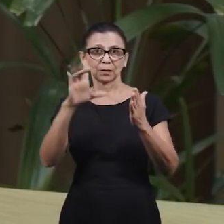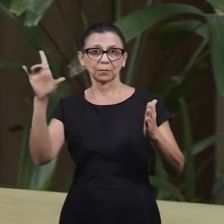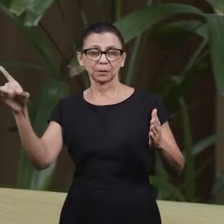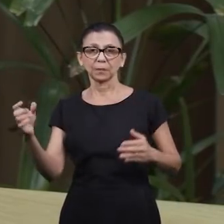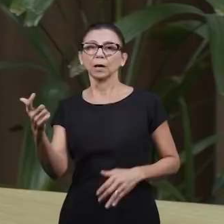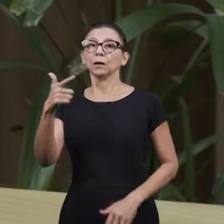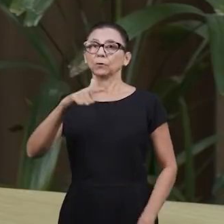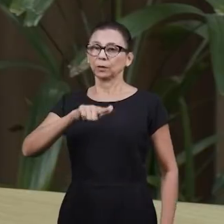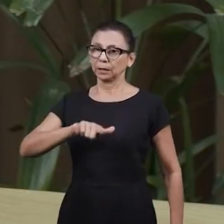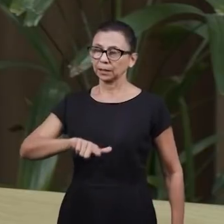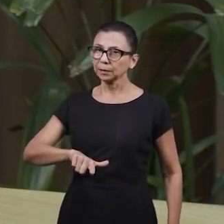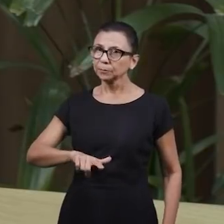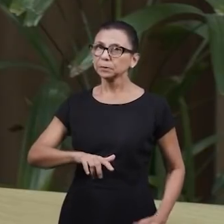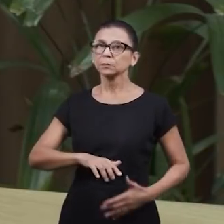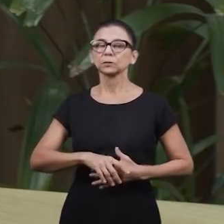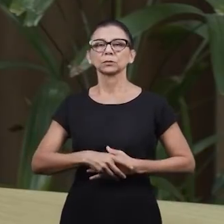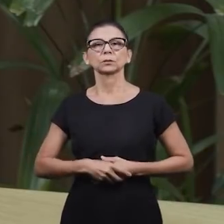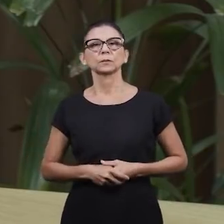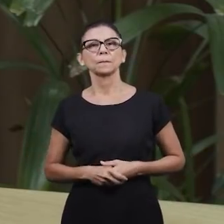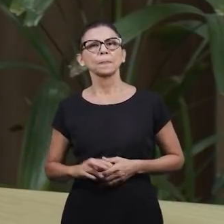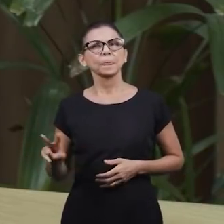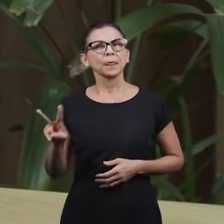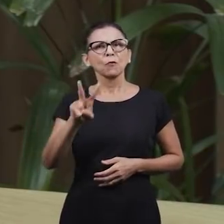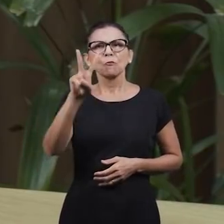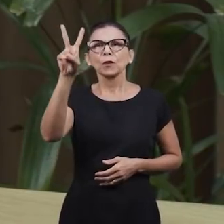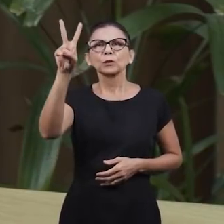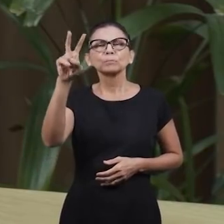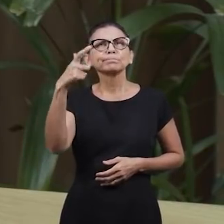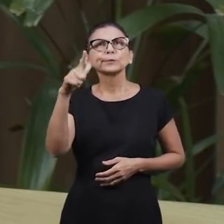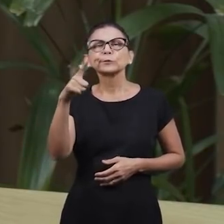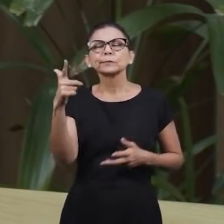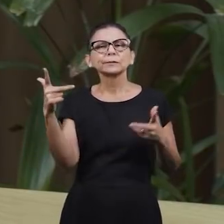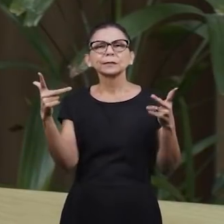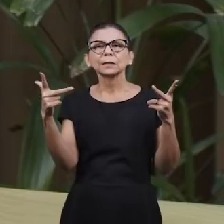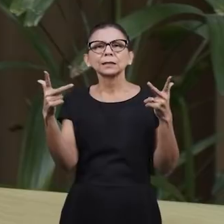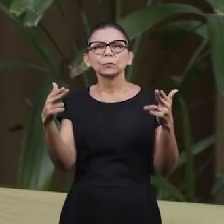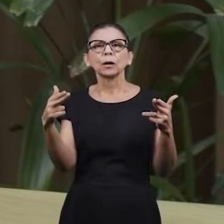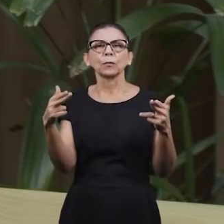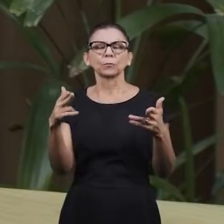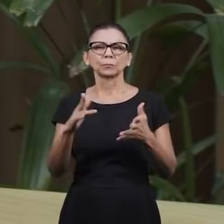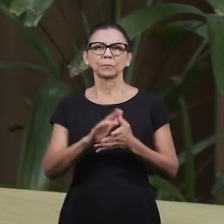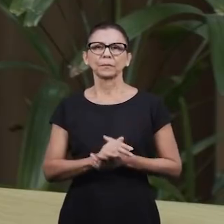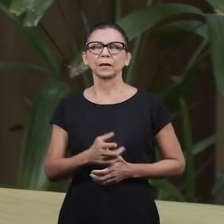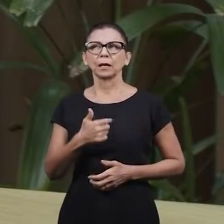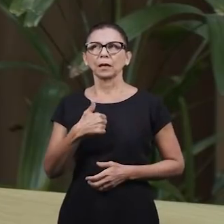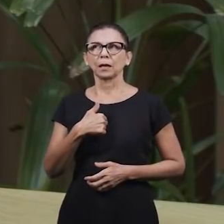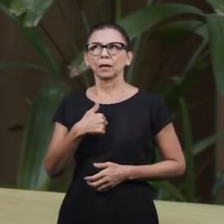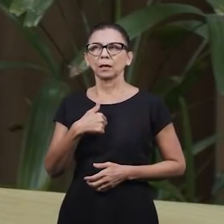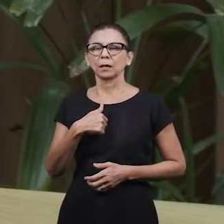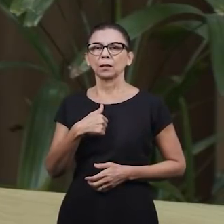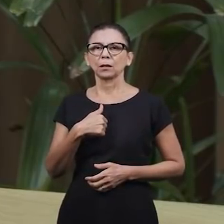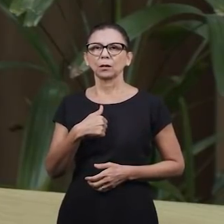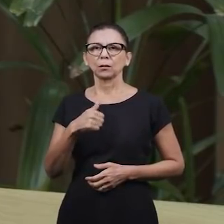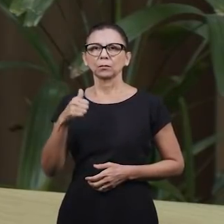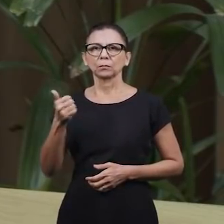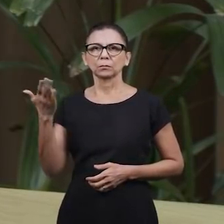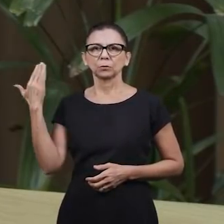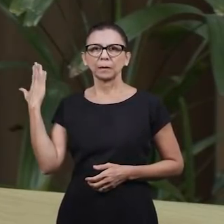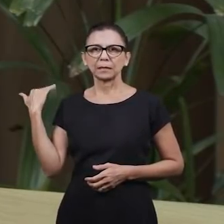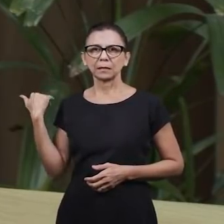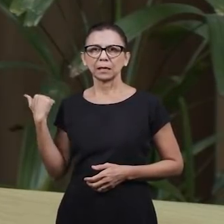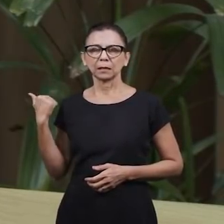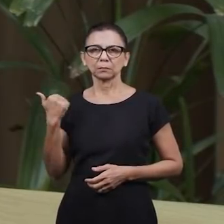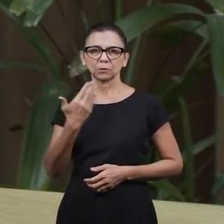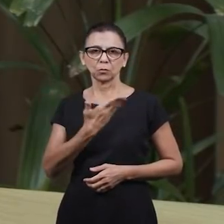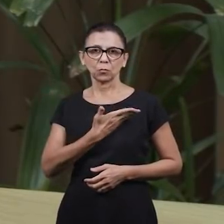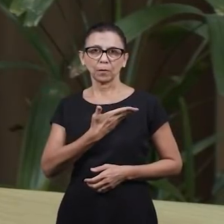E eu vou repetir para ser enfático, de um valor inestimável, não é? Eu tive um amigo na infância